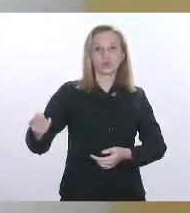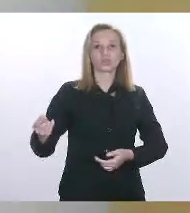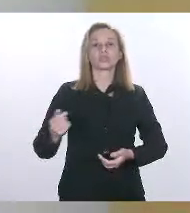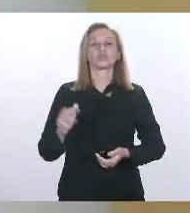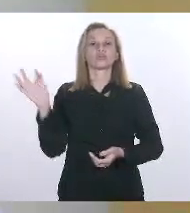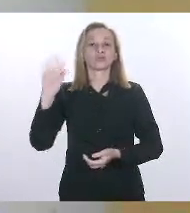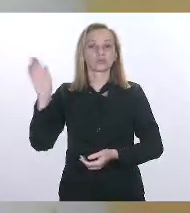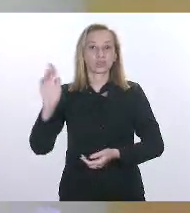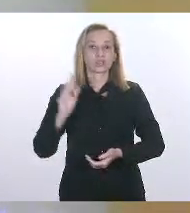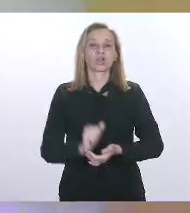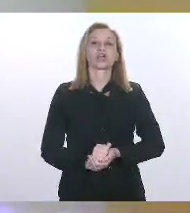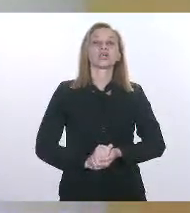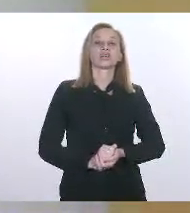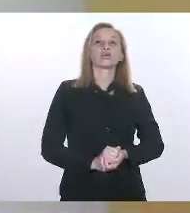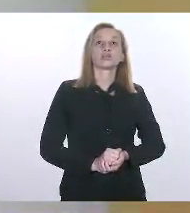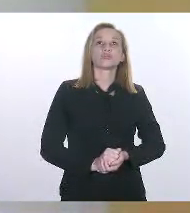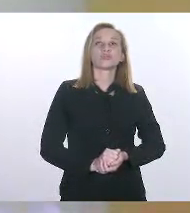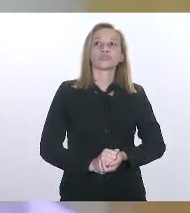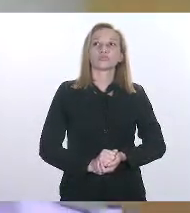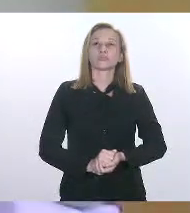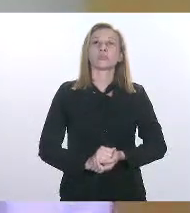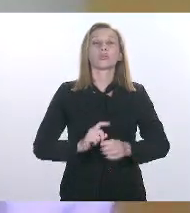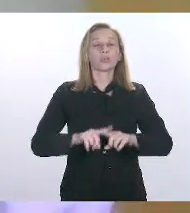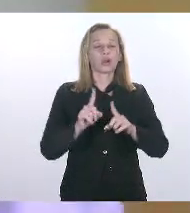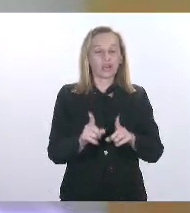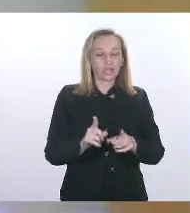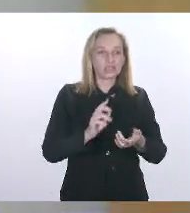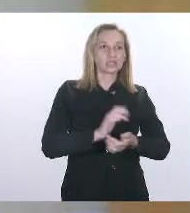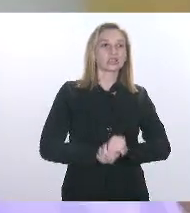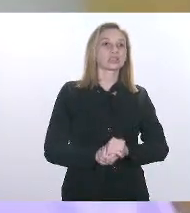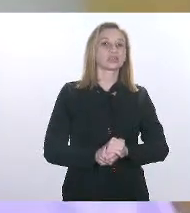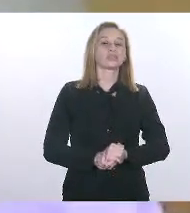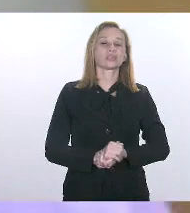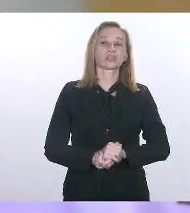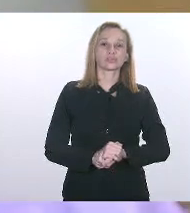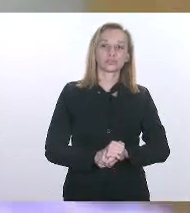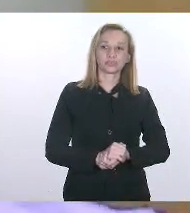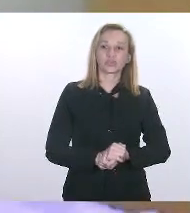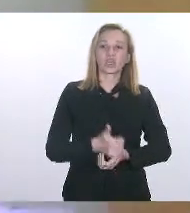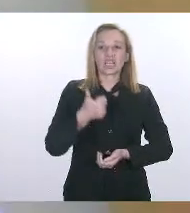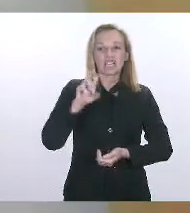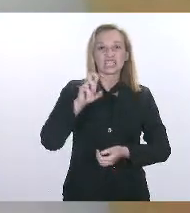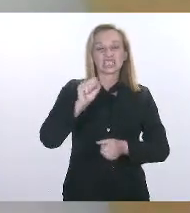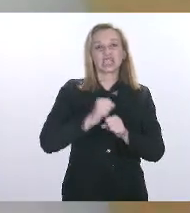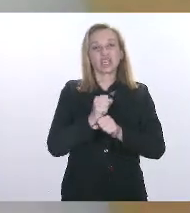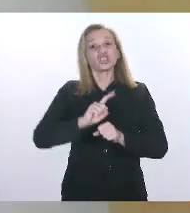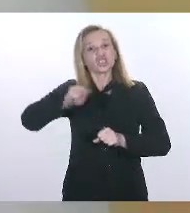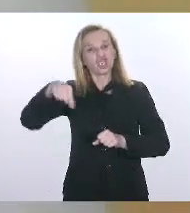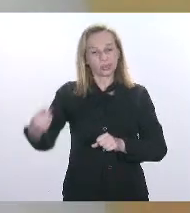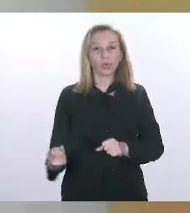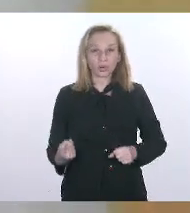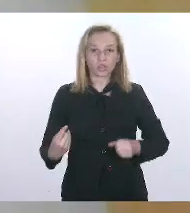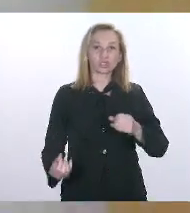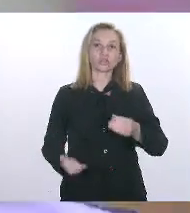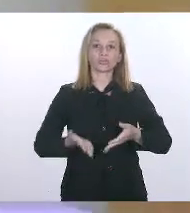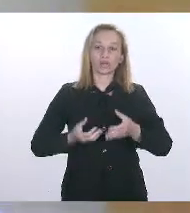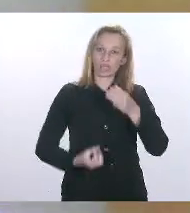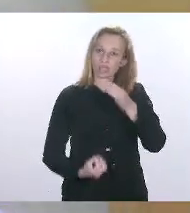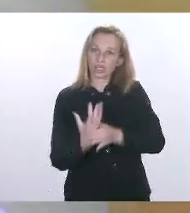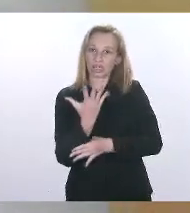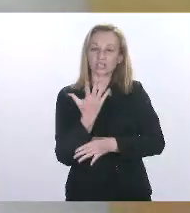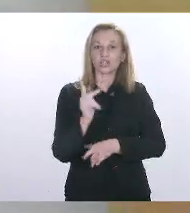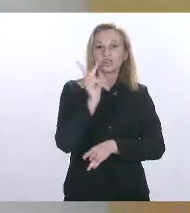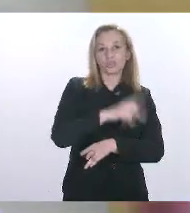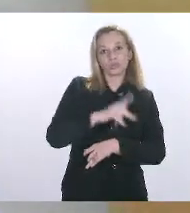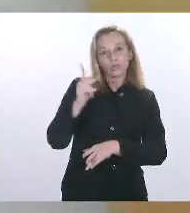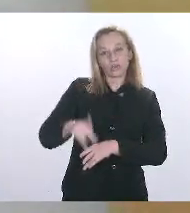aceitável, aliás, nunca devia ter sido assim, mas certamente não é mais aceitável que 15 anos depois de sua fundação, os